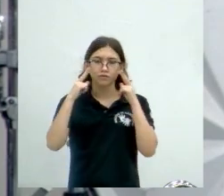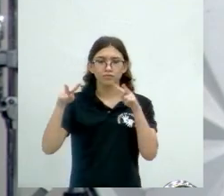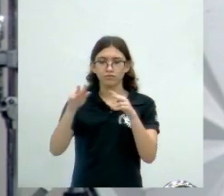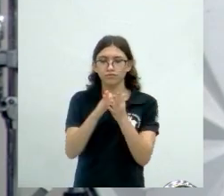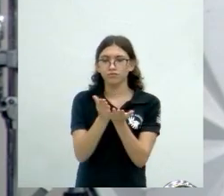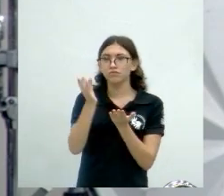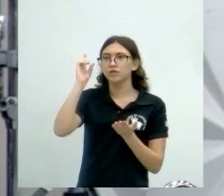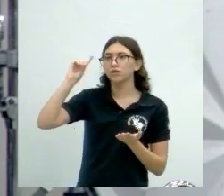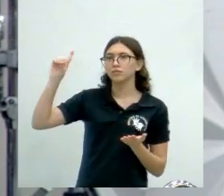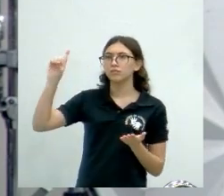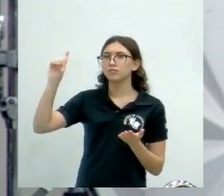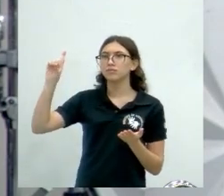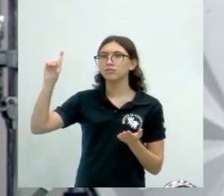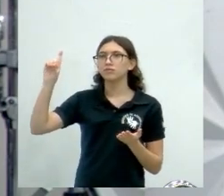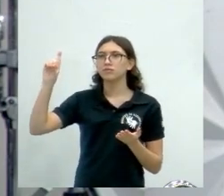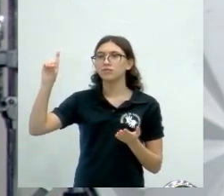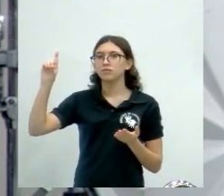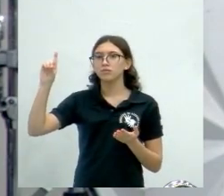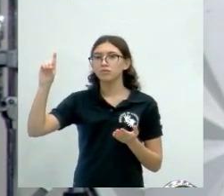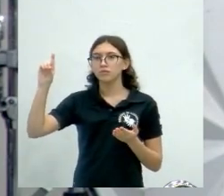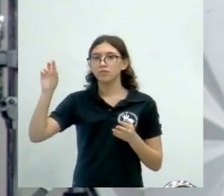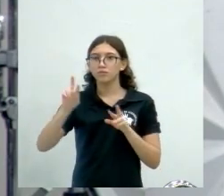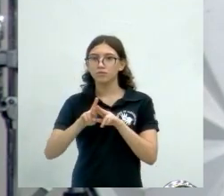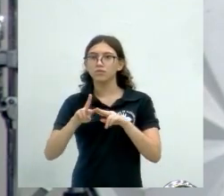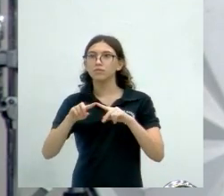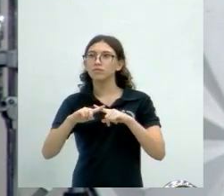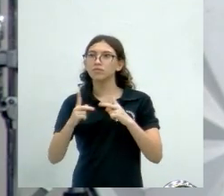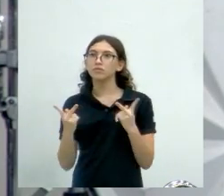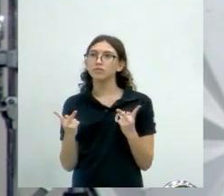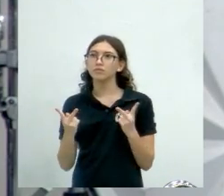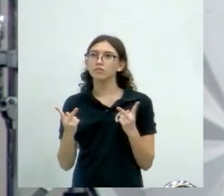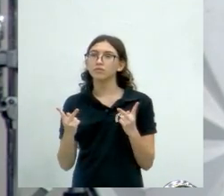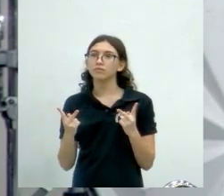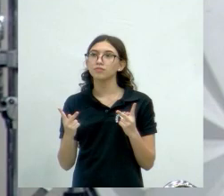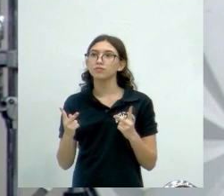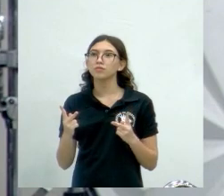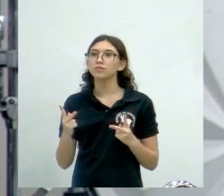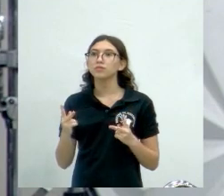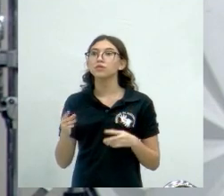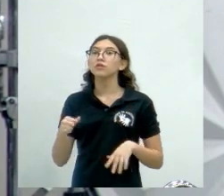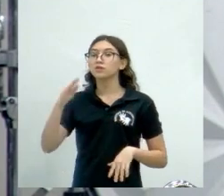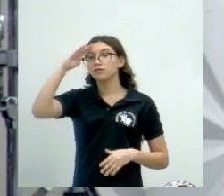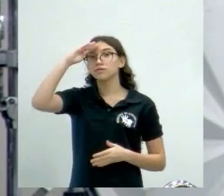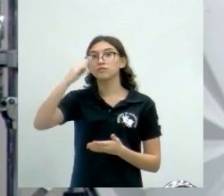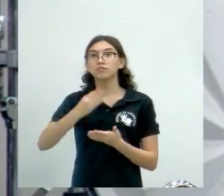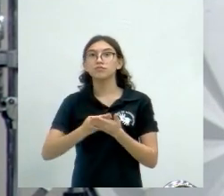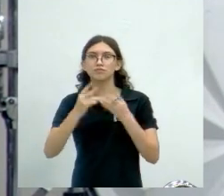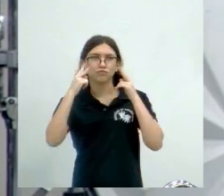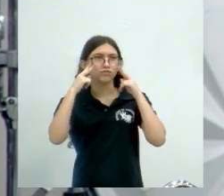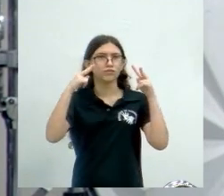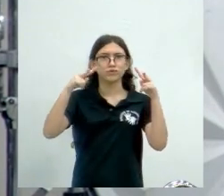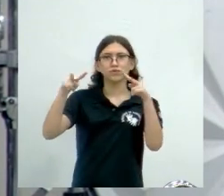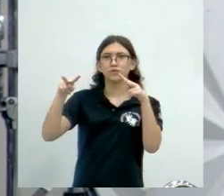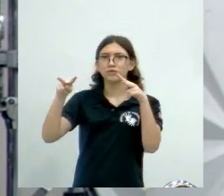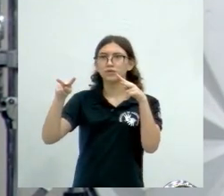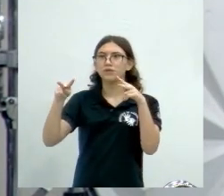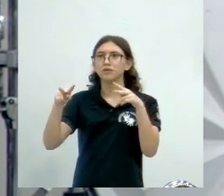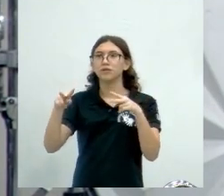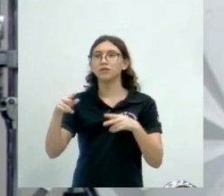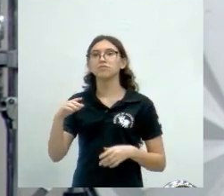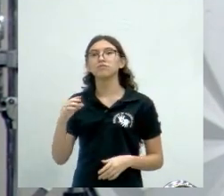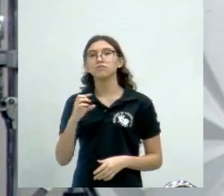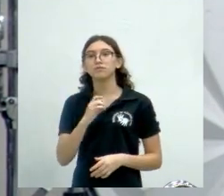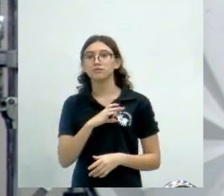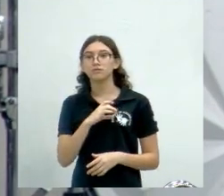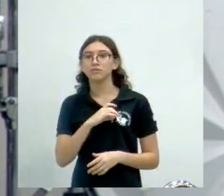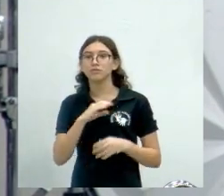vai trazer um contraste aqui entre o ser sábio aos próprios olhos e o temer ao Senhor. Dentro daquilo,